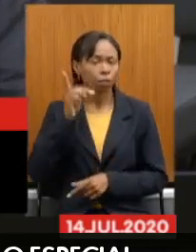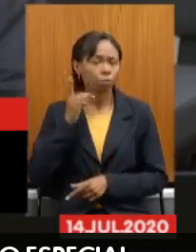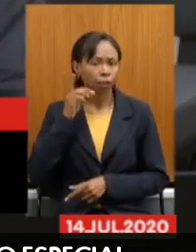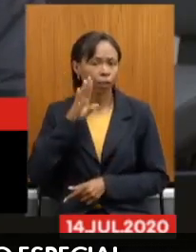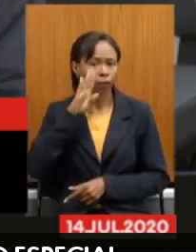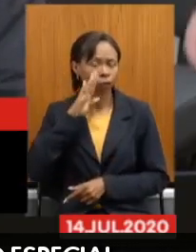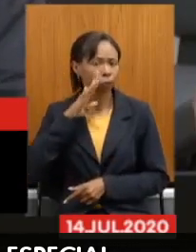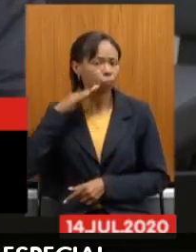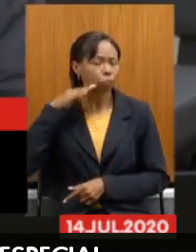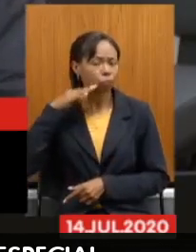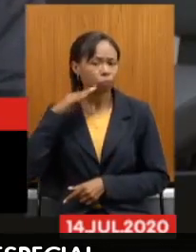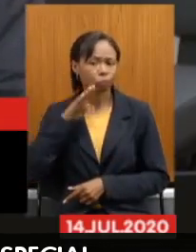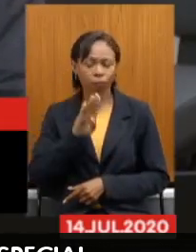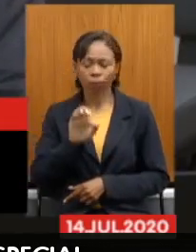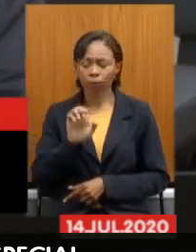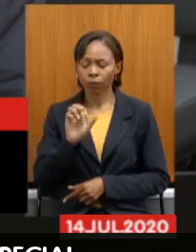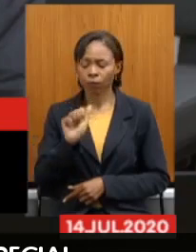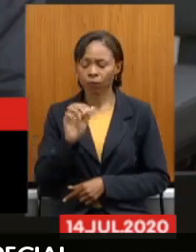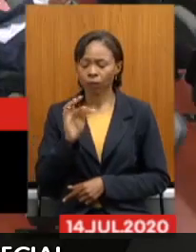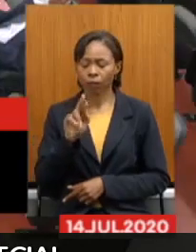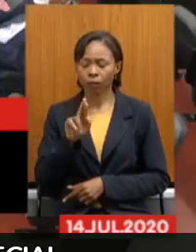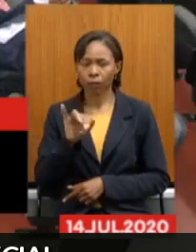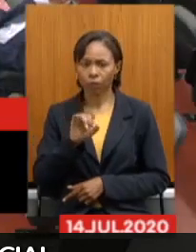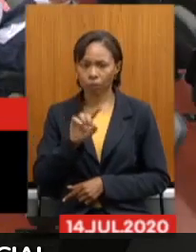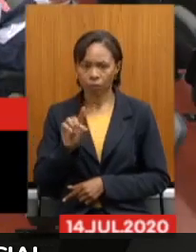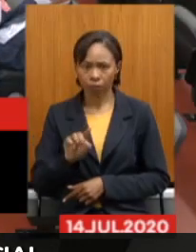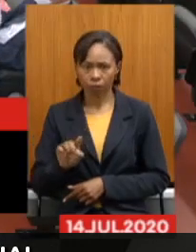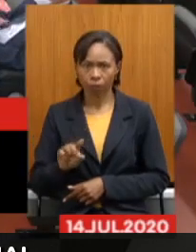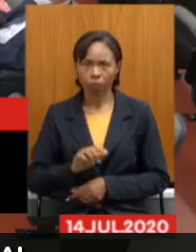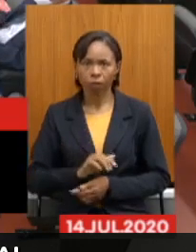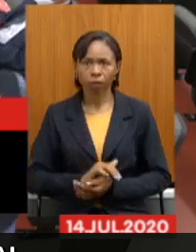Beatriz Cerqueira.